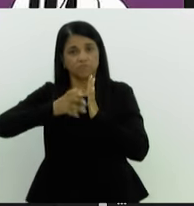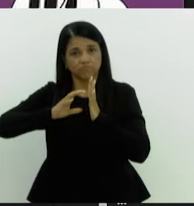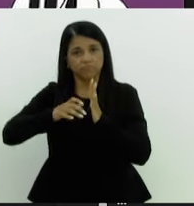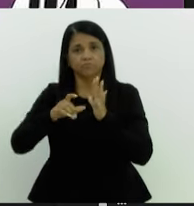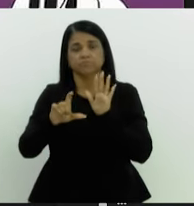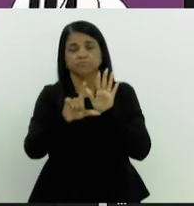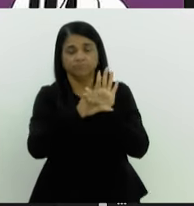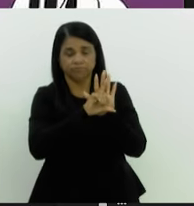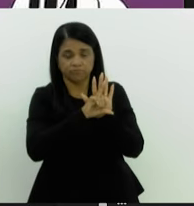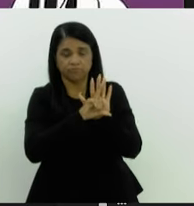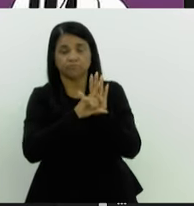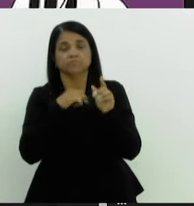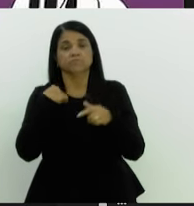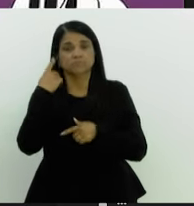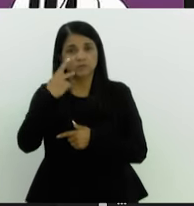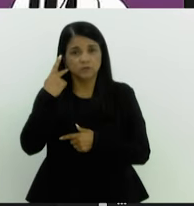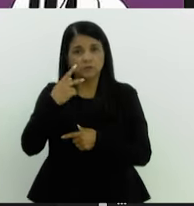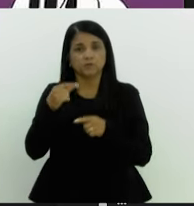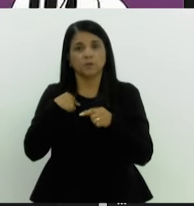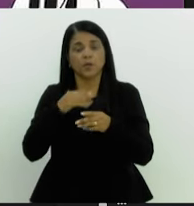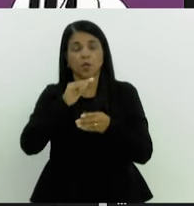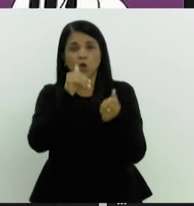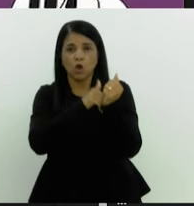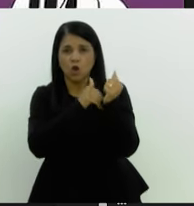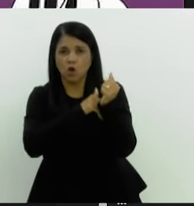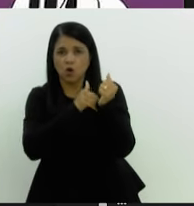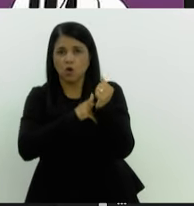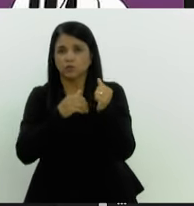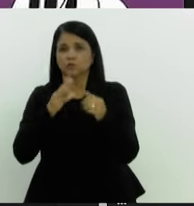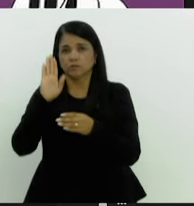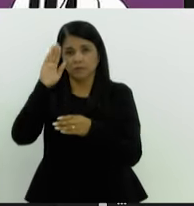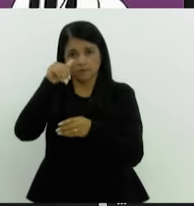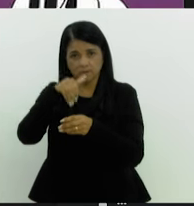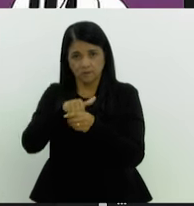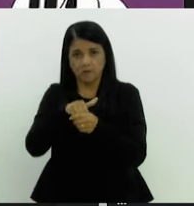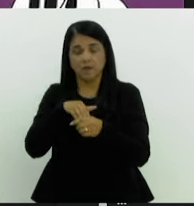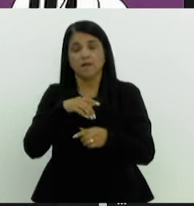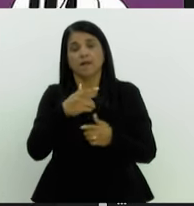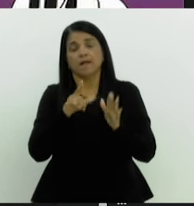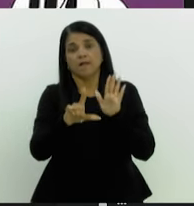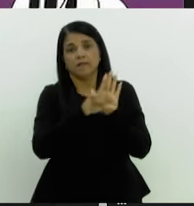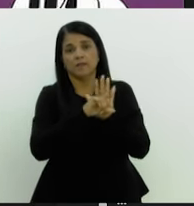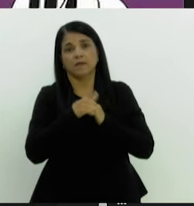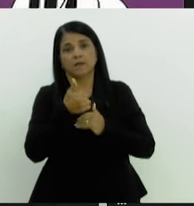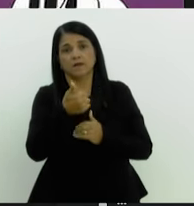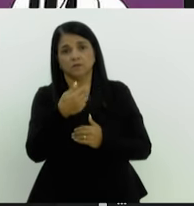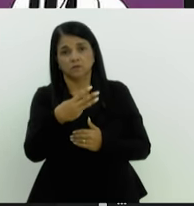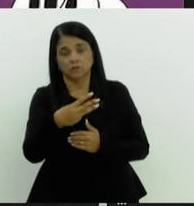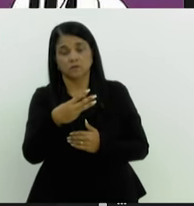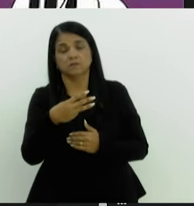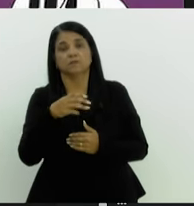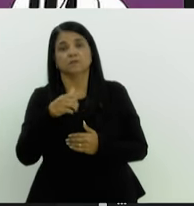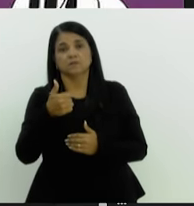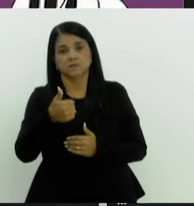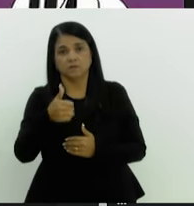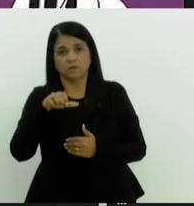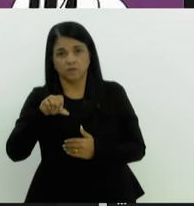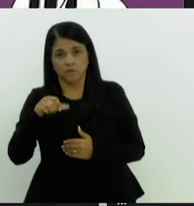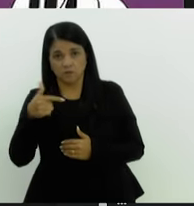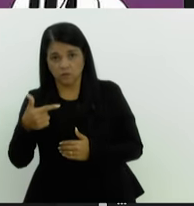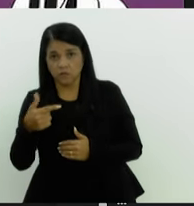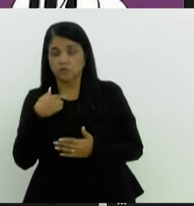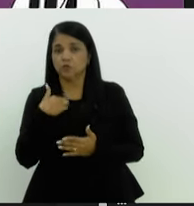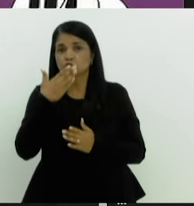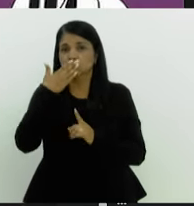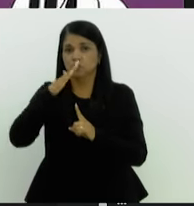propaganda e no código eleitoral e ali no código eleitoral a lei 14192 ela também introduziu eh um tipo penal